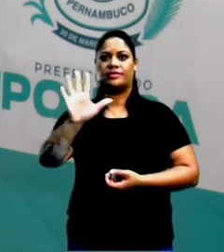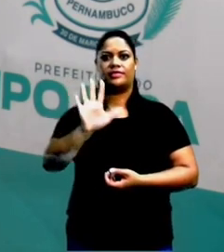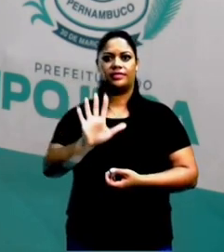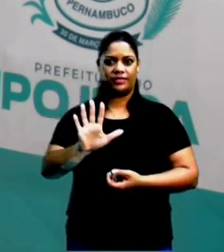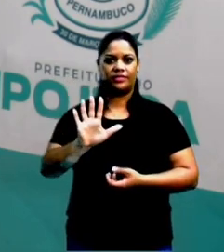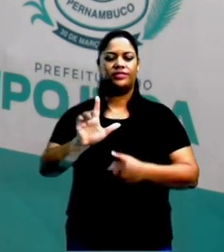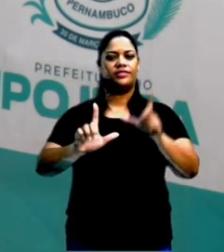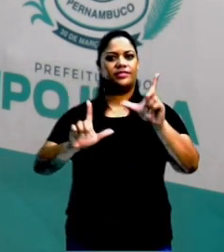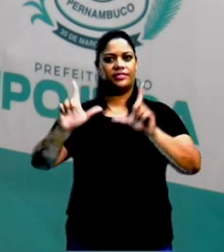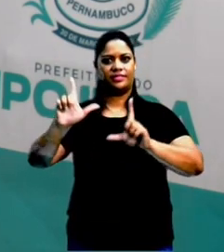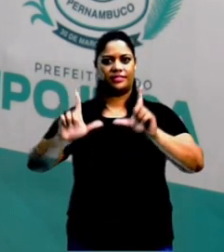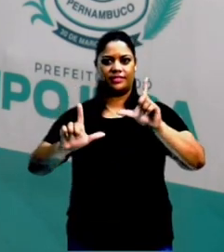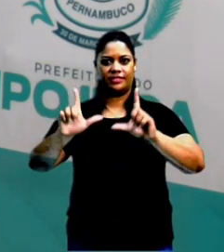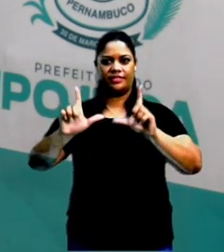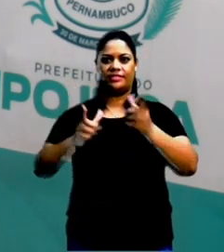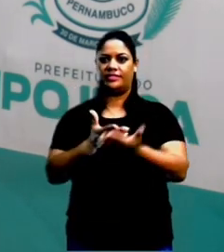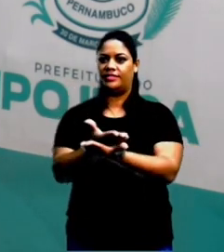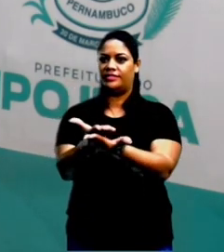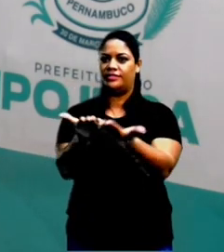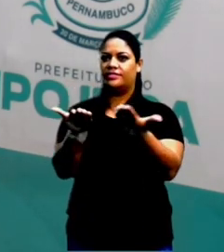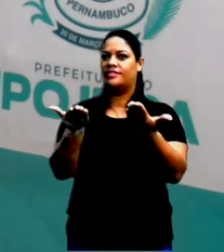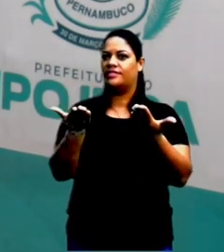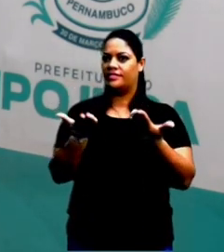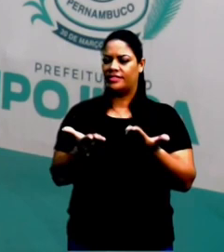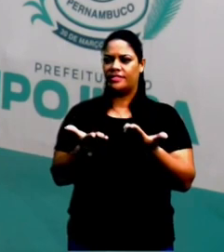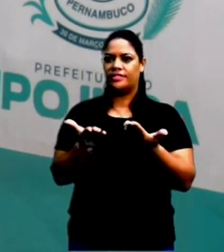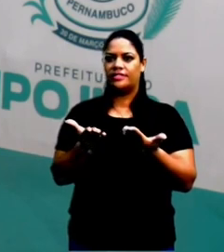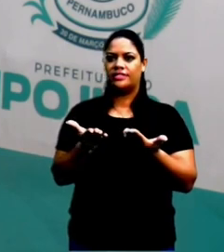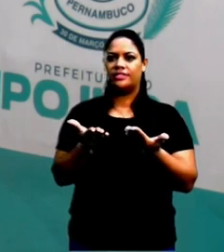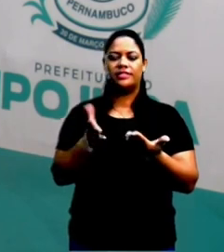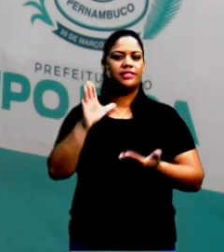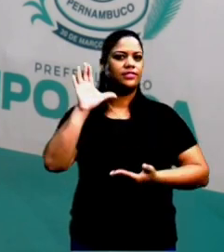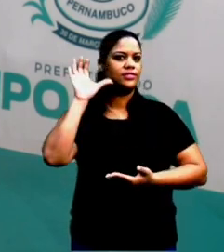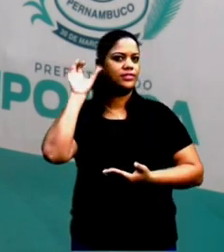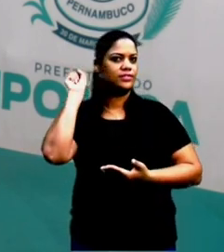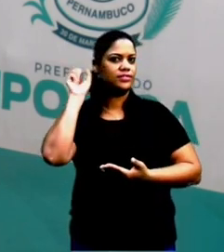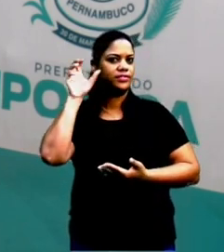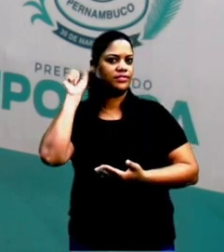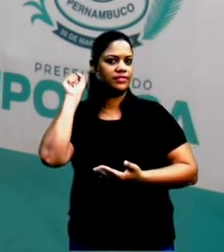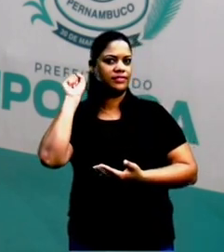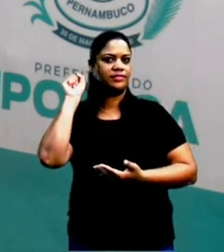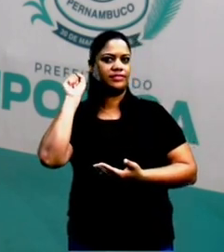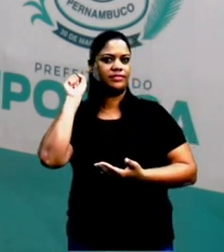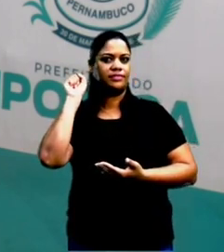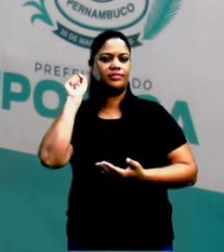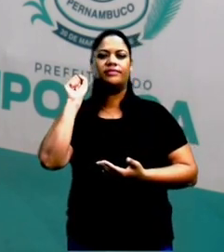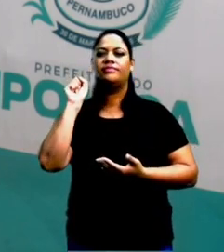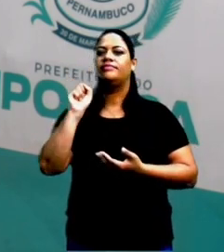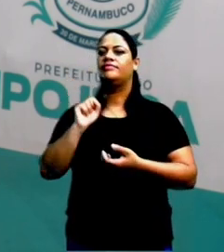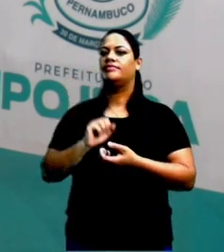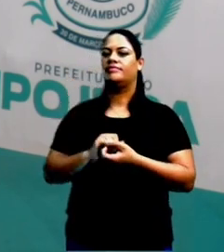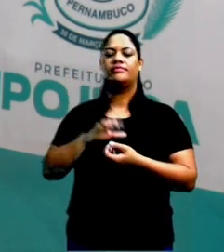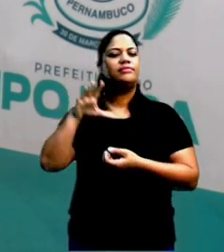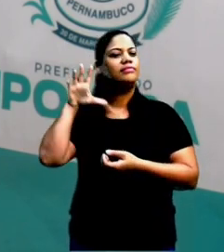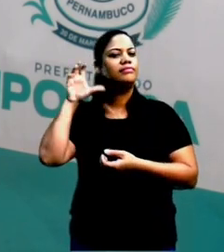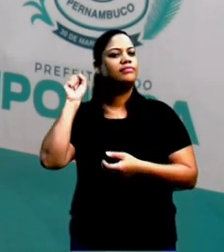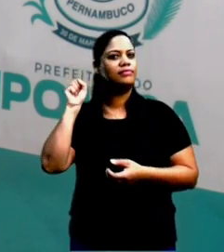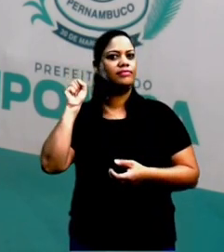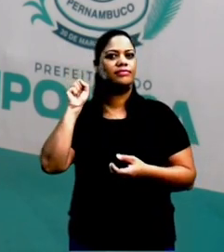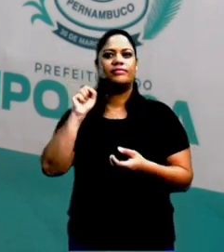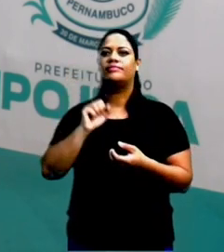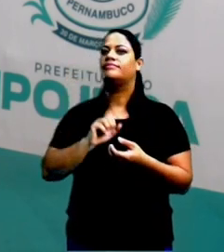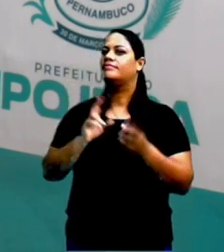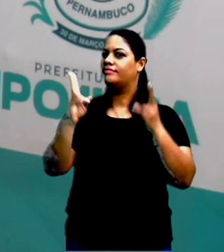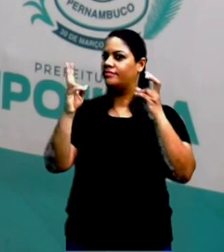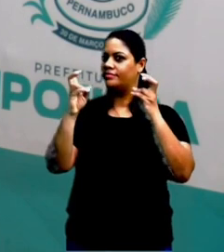na TV, na tela de vocês, vocês puderam escutar, né? O nosso assunto é escuta atenta.